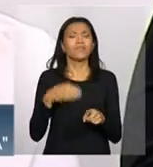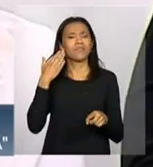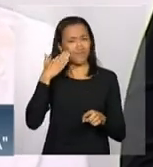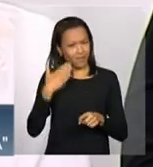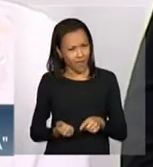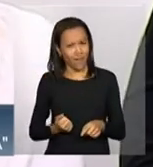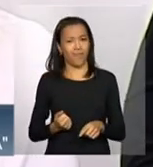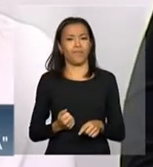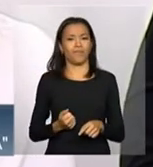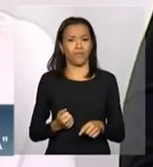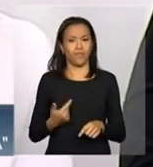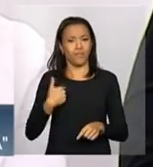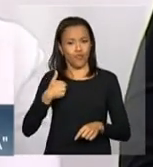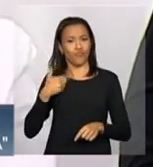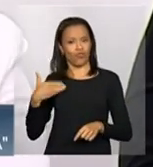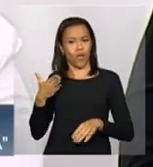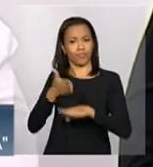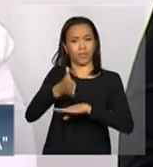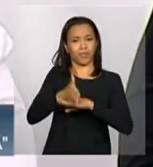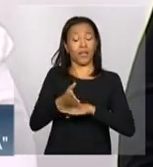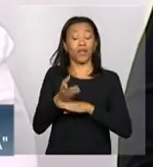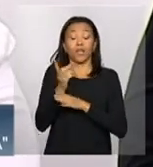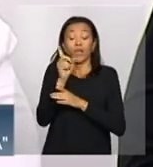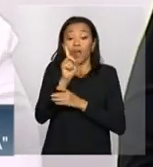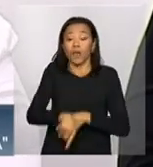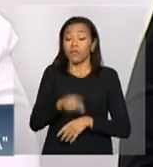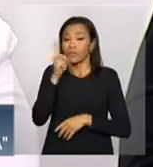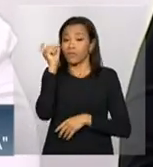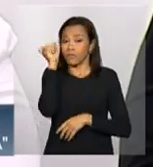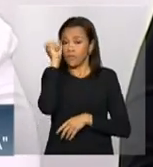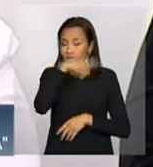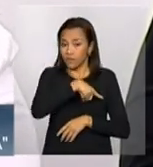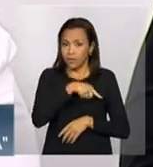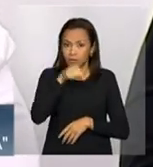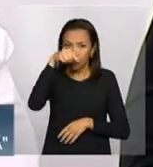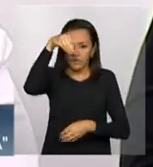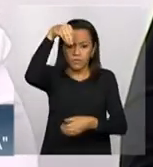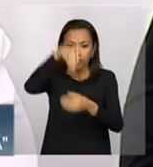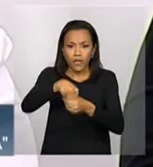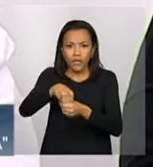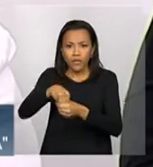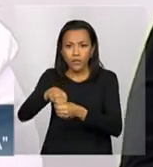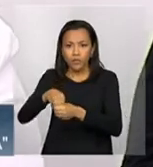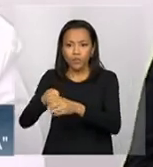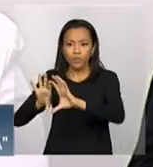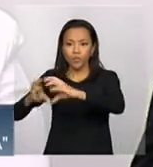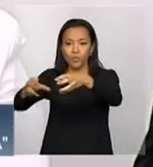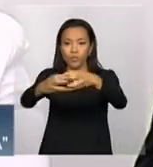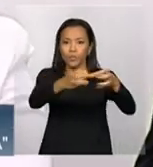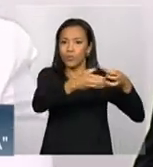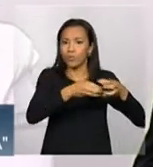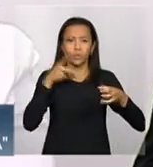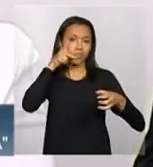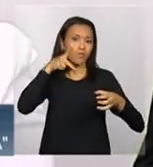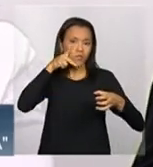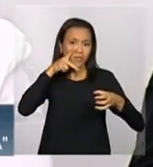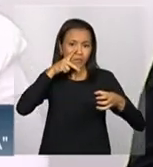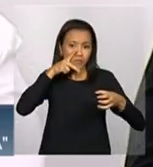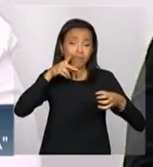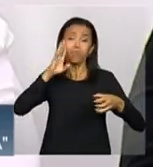sabem o quanto é difícil, dentro dos partidos, inclusive do